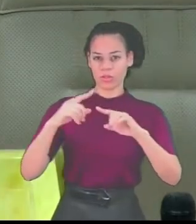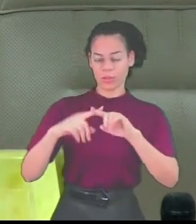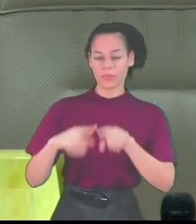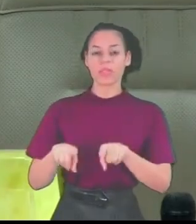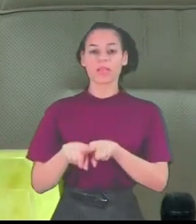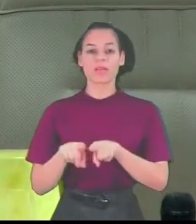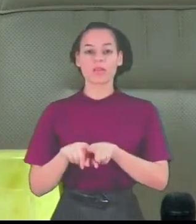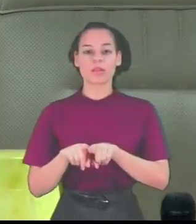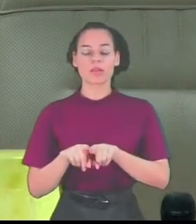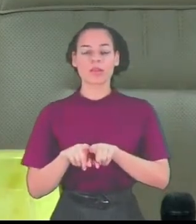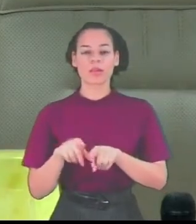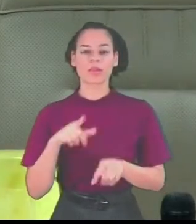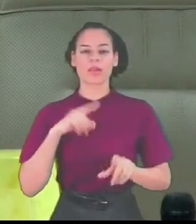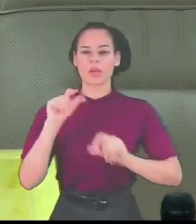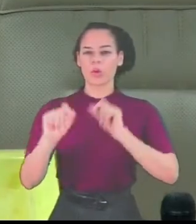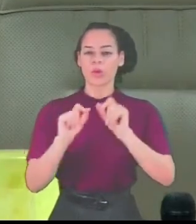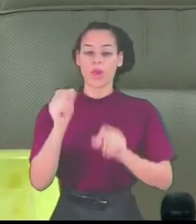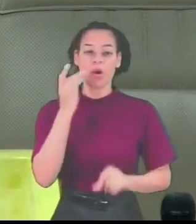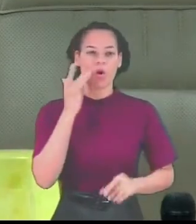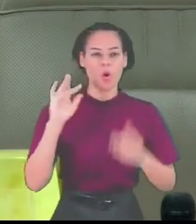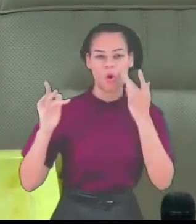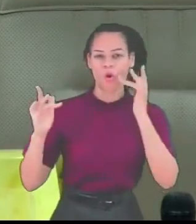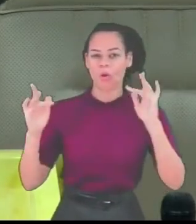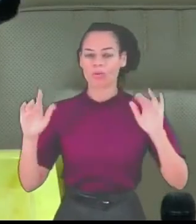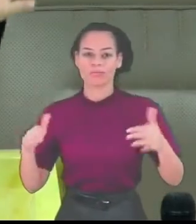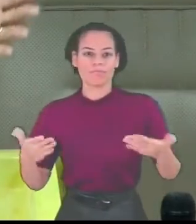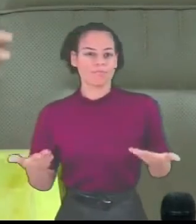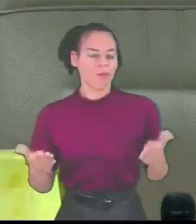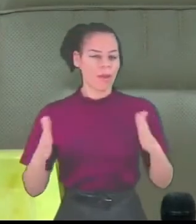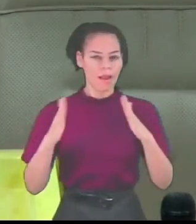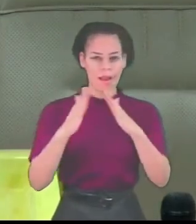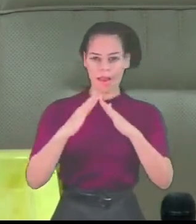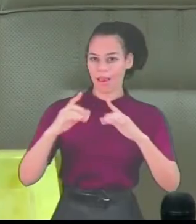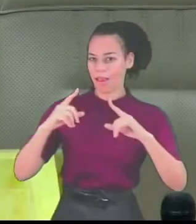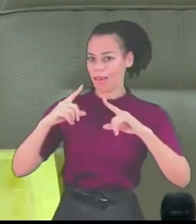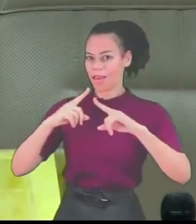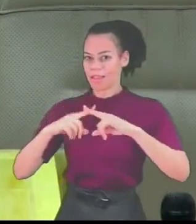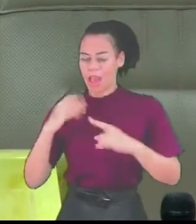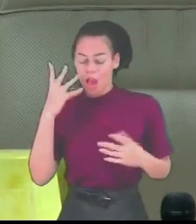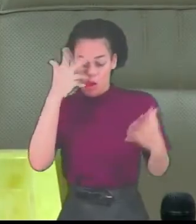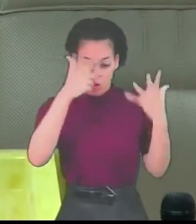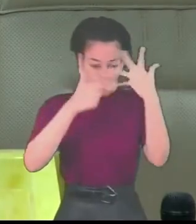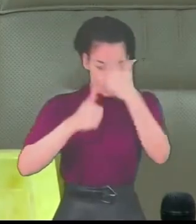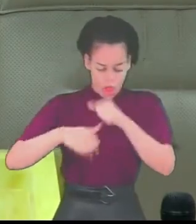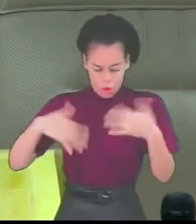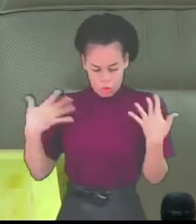coloca ouro é um templo era uma coisa magnífica